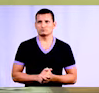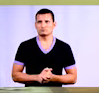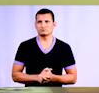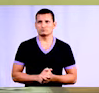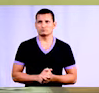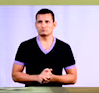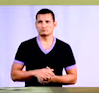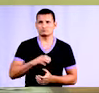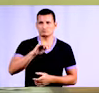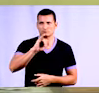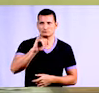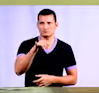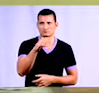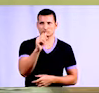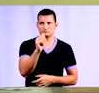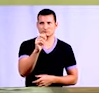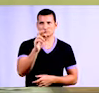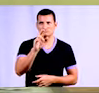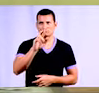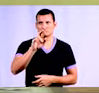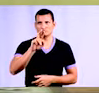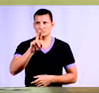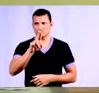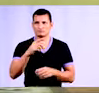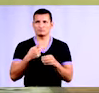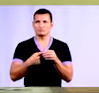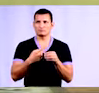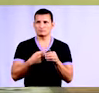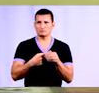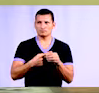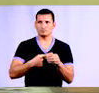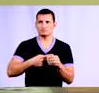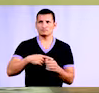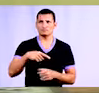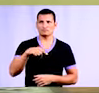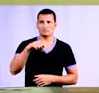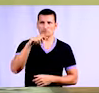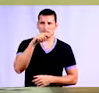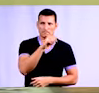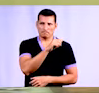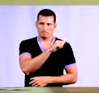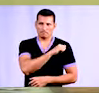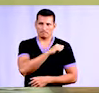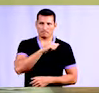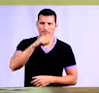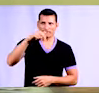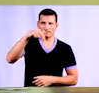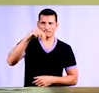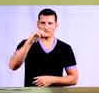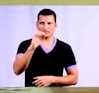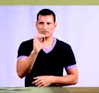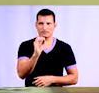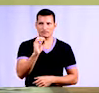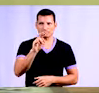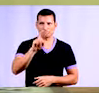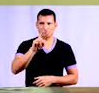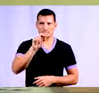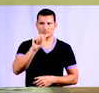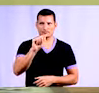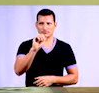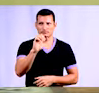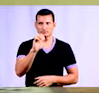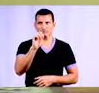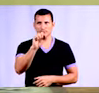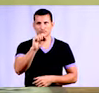3 de Jaru, né, nós temos o seguinte, o Novaes, que tem que realmente participando